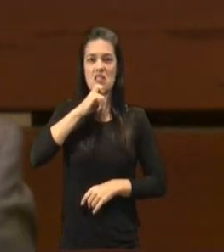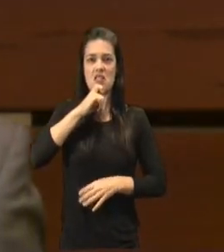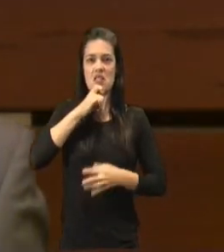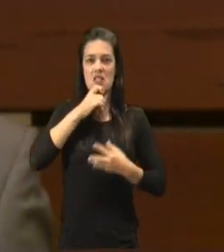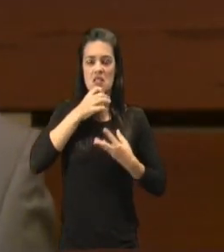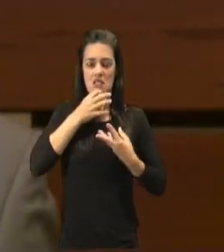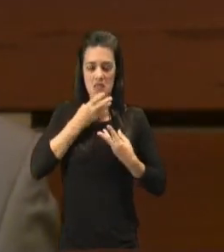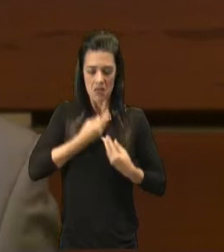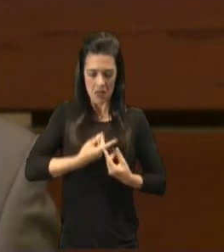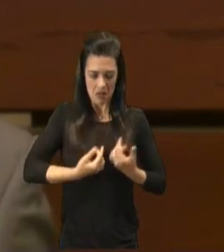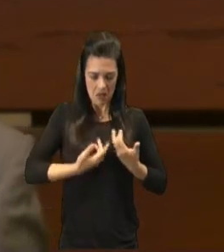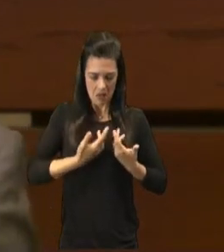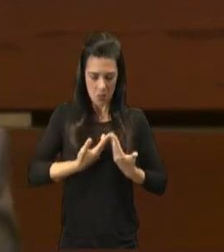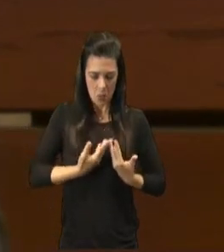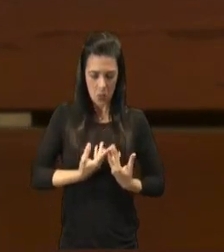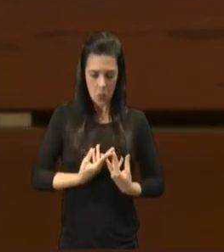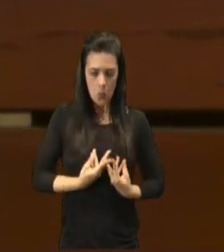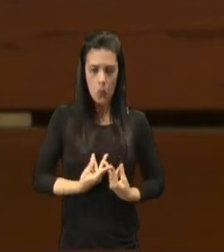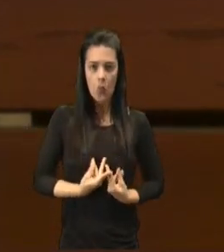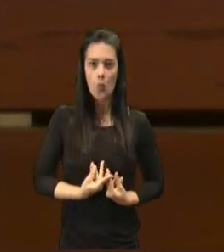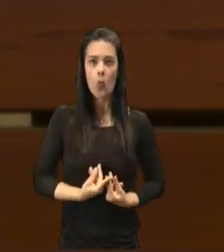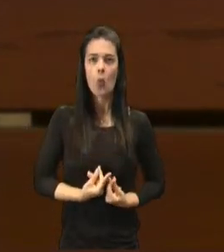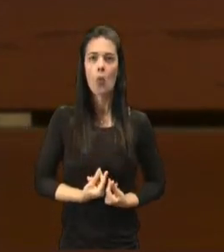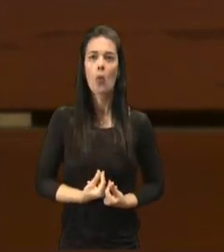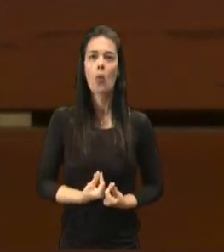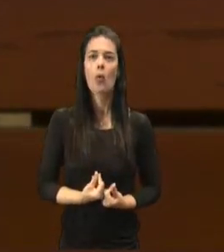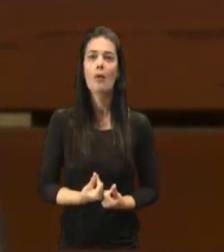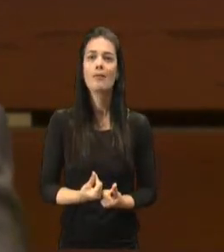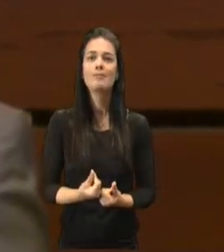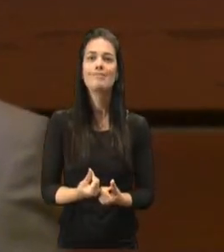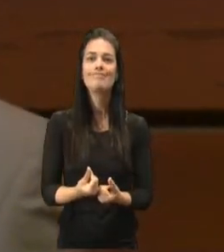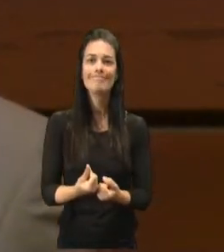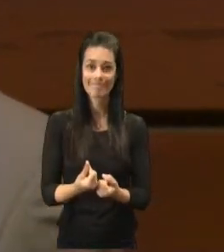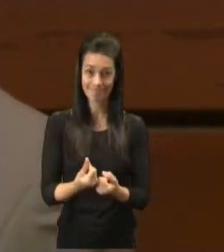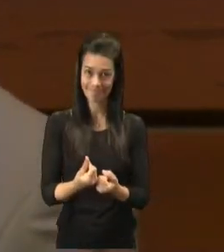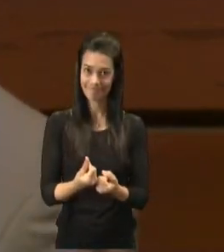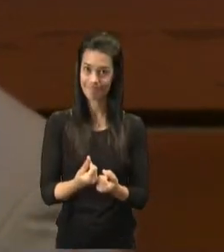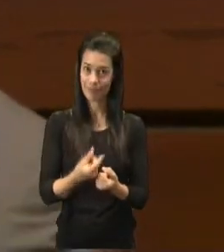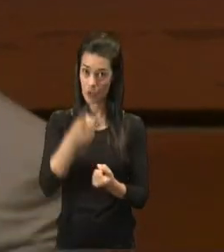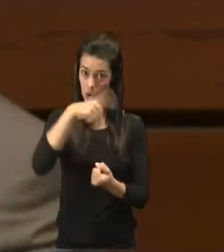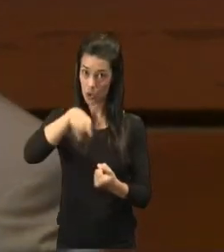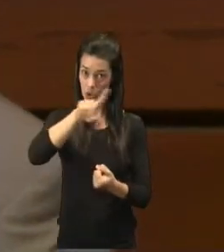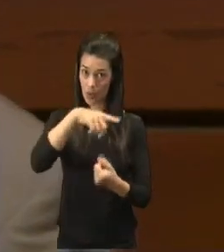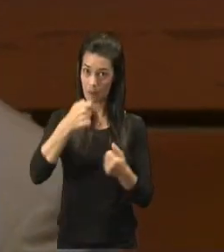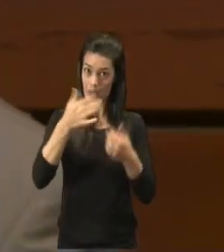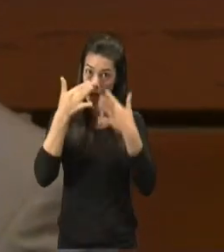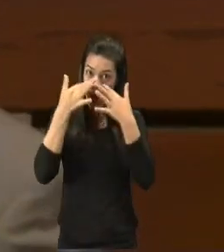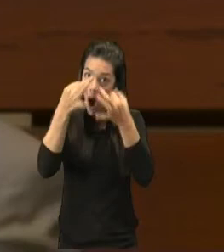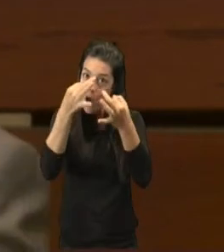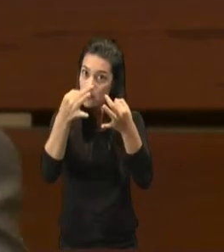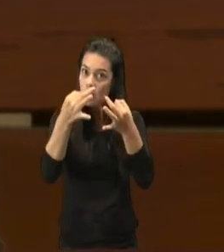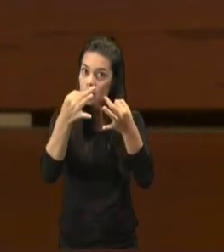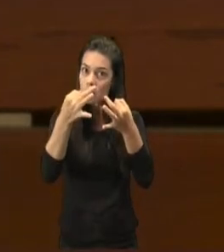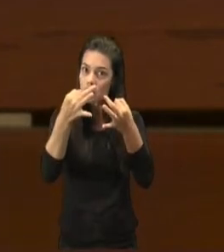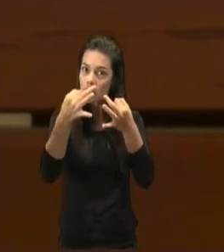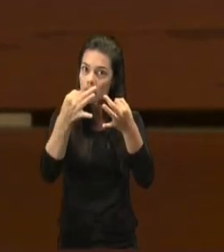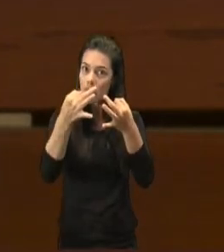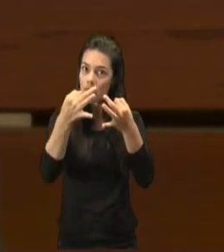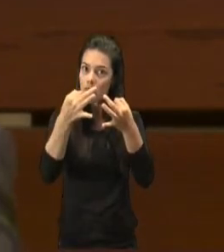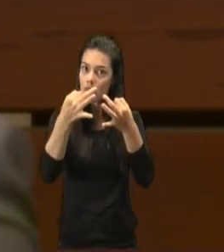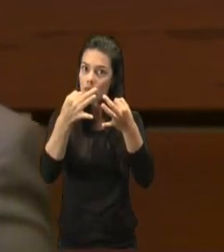Jesus. E nós precisamos acordar para isto. Por isto, tire a maldade da sua casa,